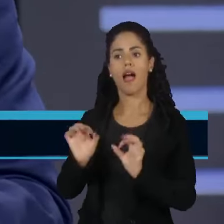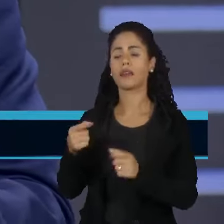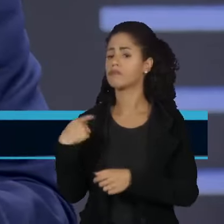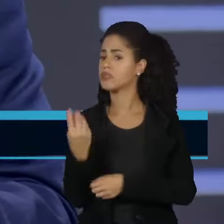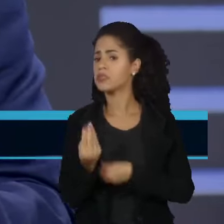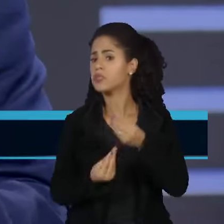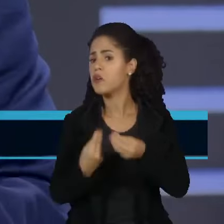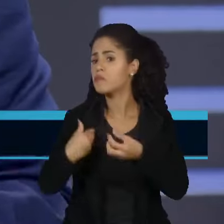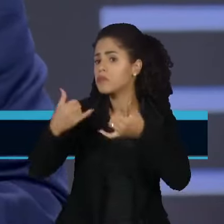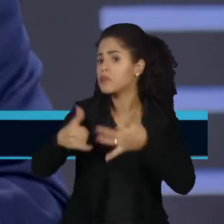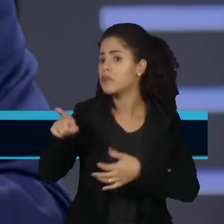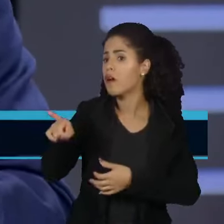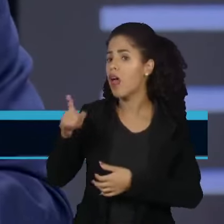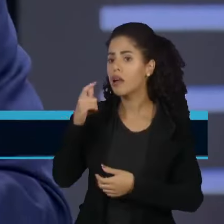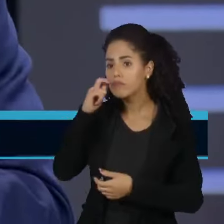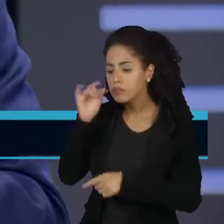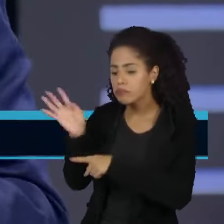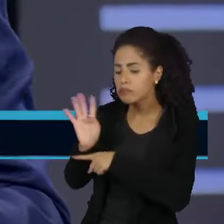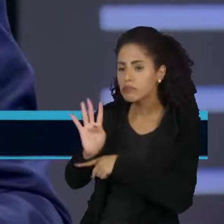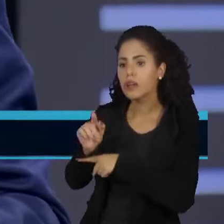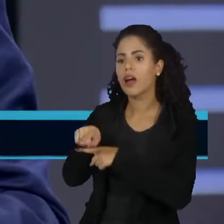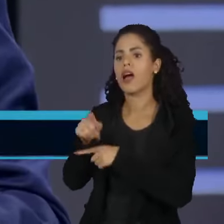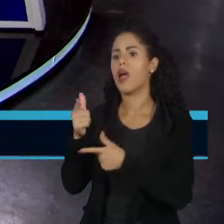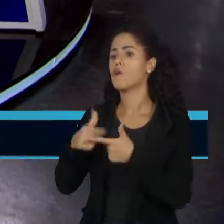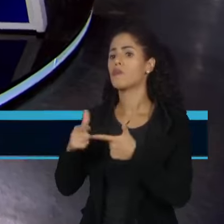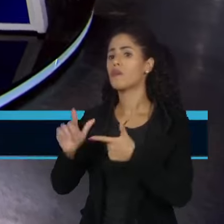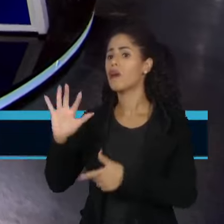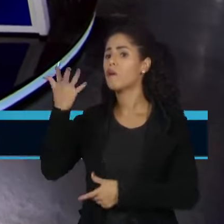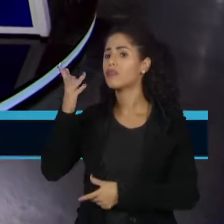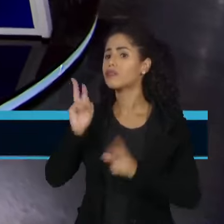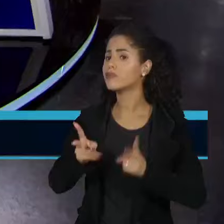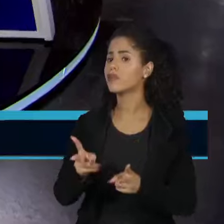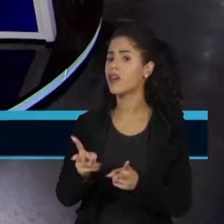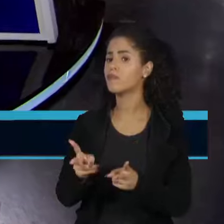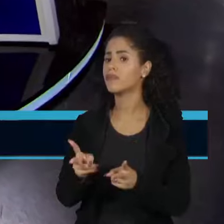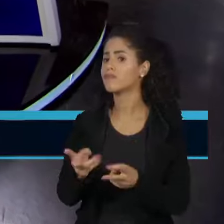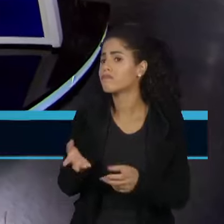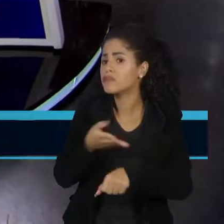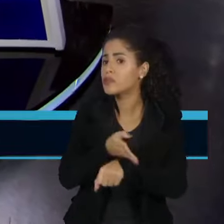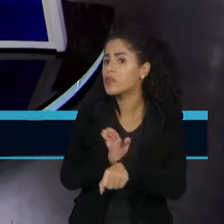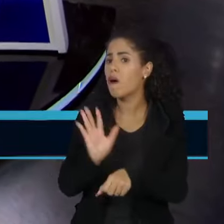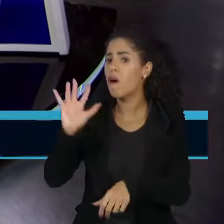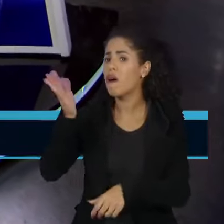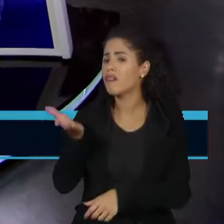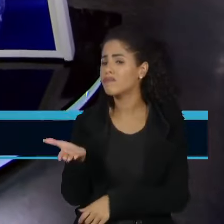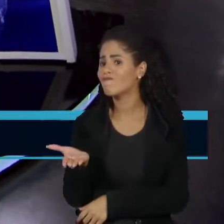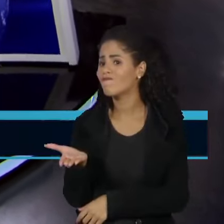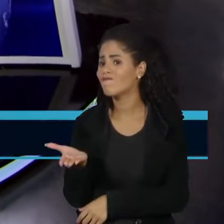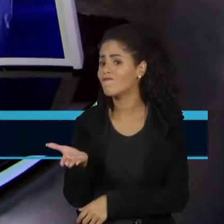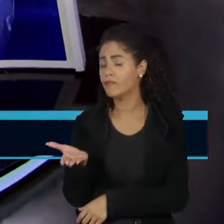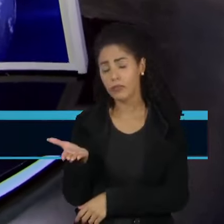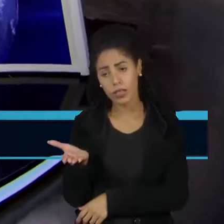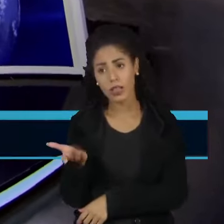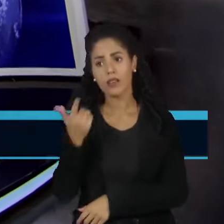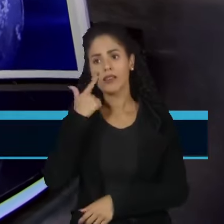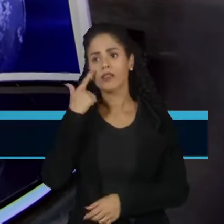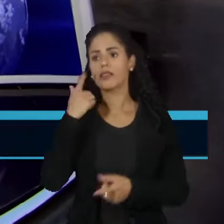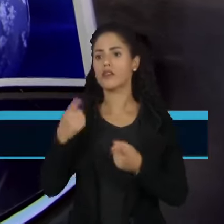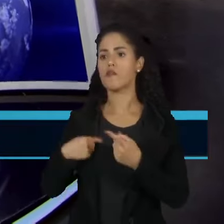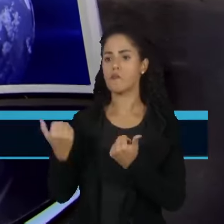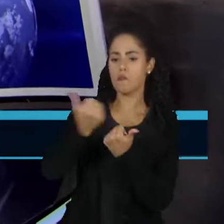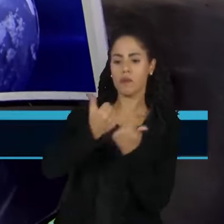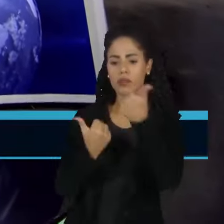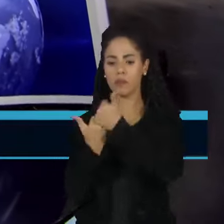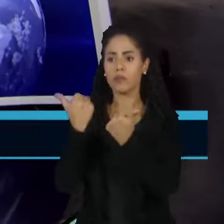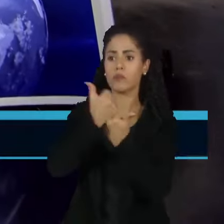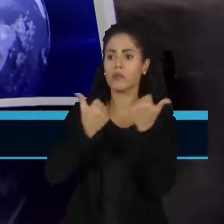como foi dito na matéria, é um problema frequente. Infelizmente, é um problema frequente e sai governo, entra